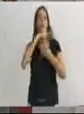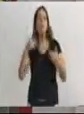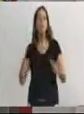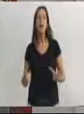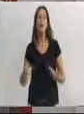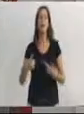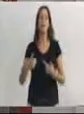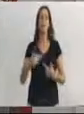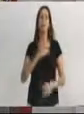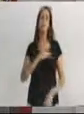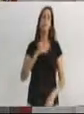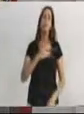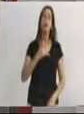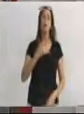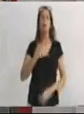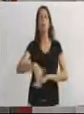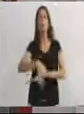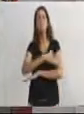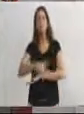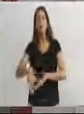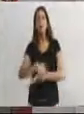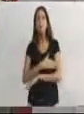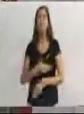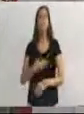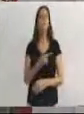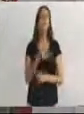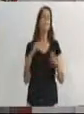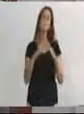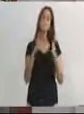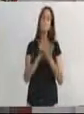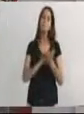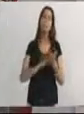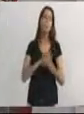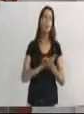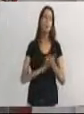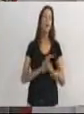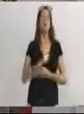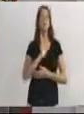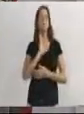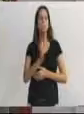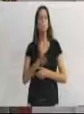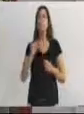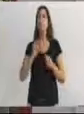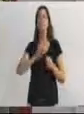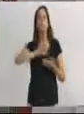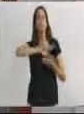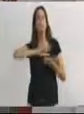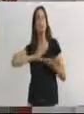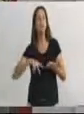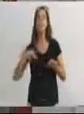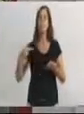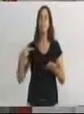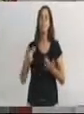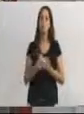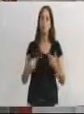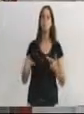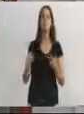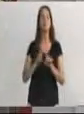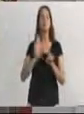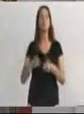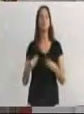novo diretor de bem estar animal tem se dedicado já viabilizou várias ações agora entre elas a disponibilização de 900 vacinas